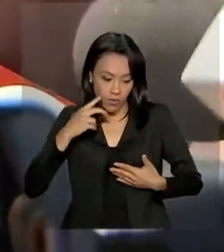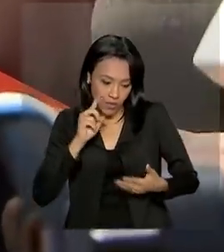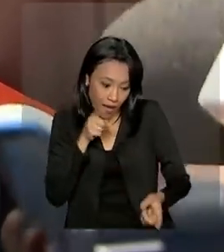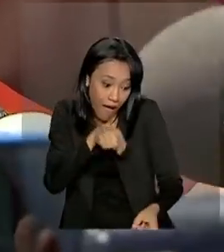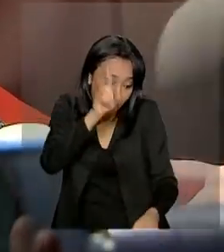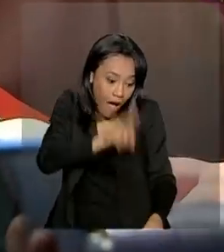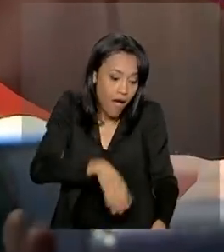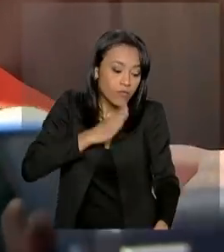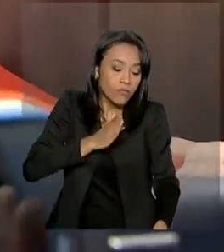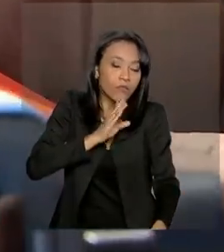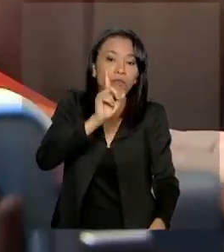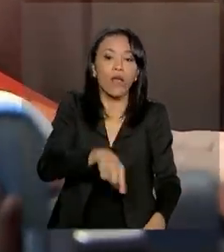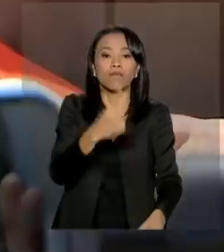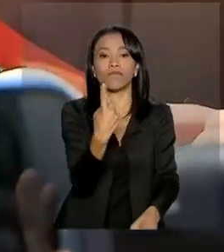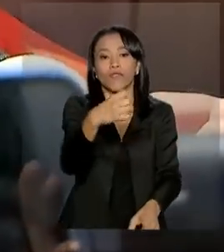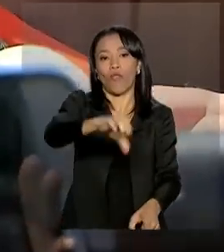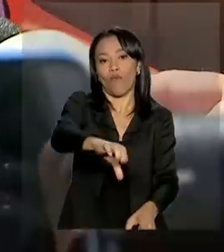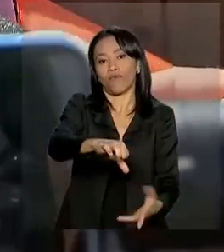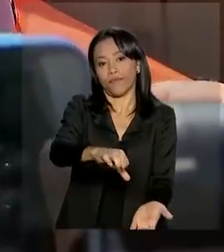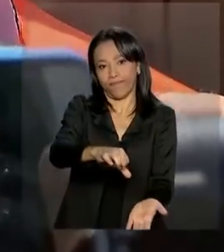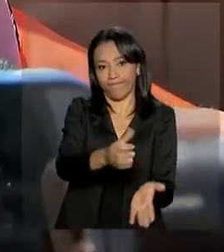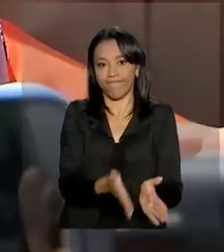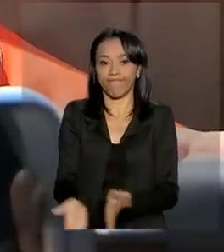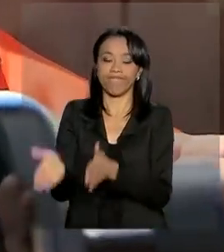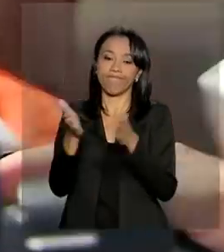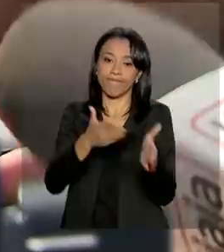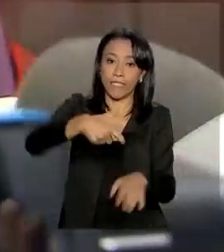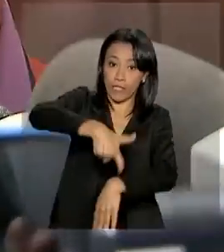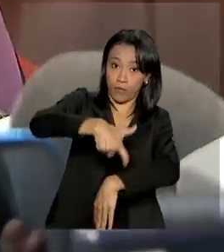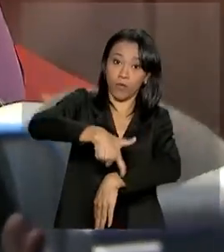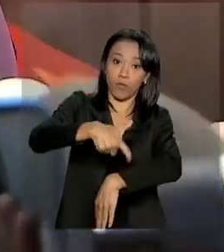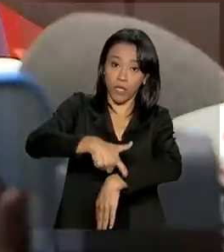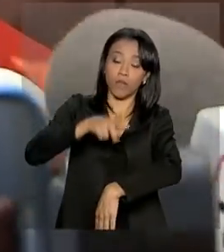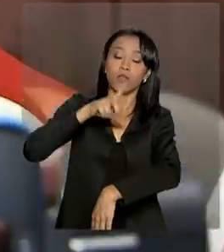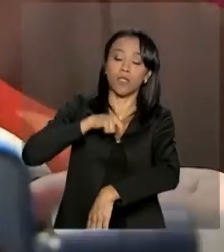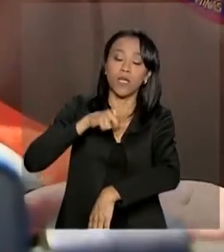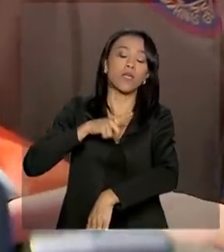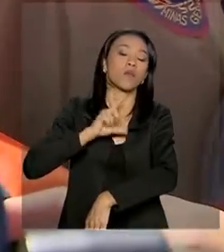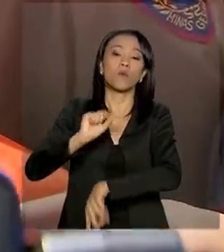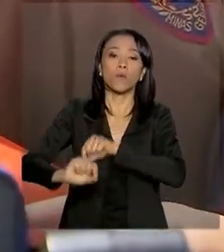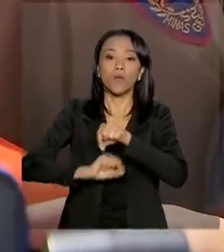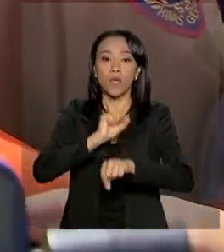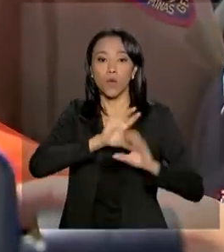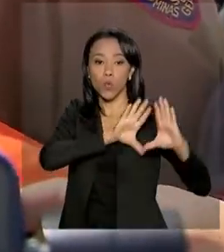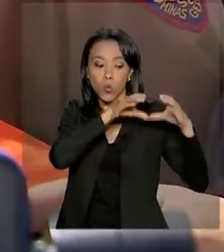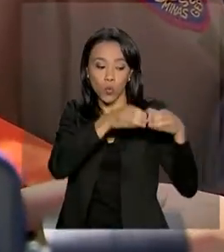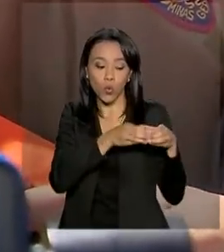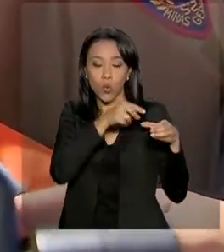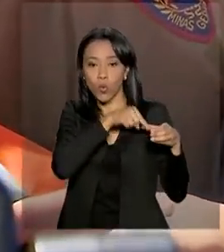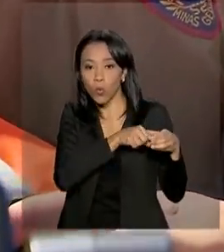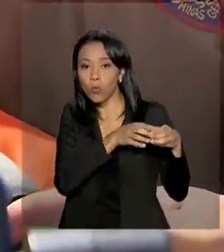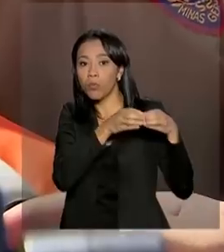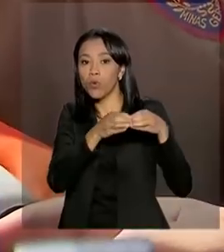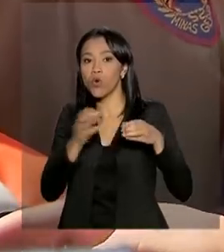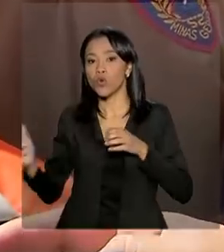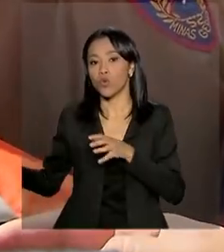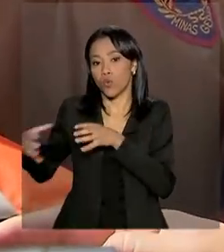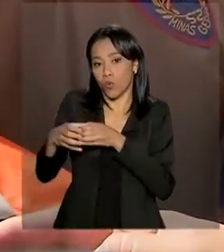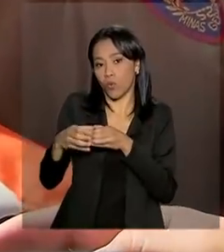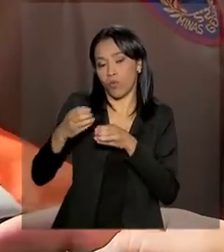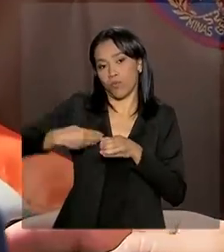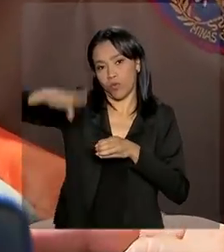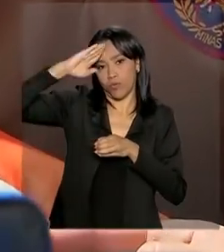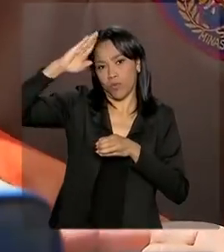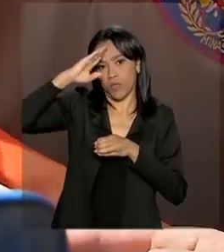identificados, 19. Nesse exato momento, uma equipe da SEDEC, junto com a Polícia Militar e